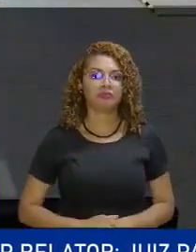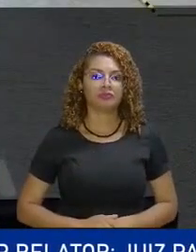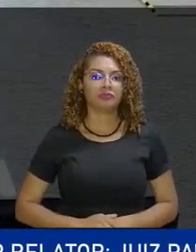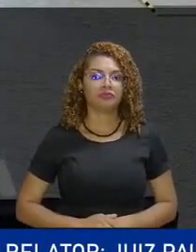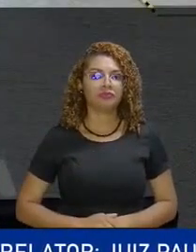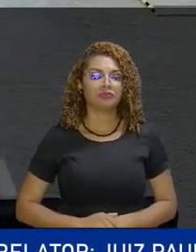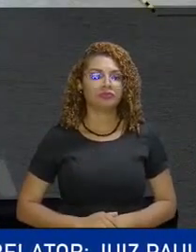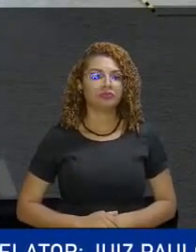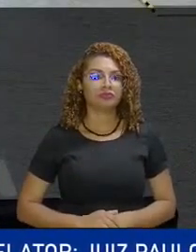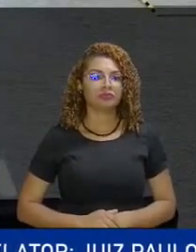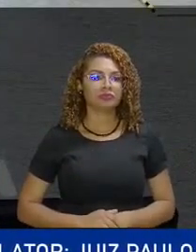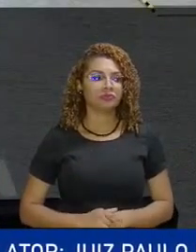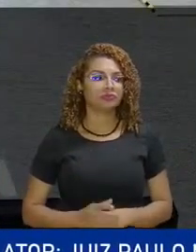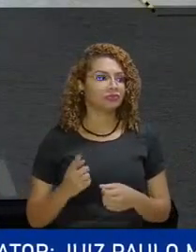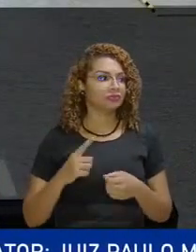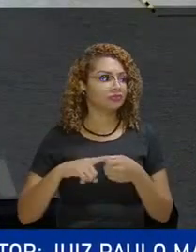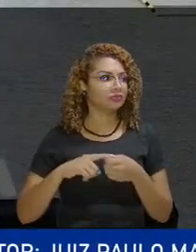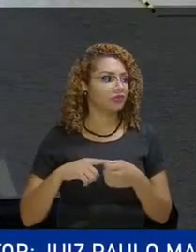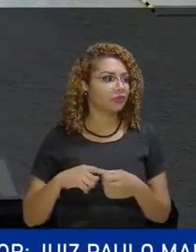Com voto a juiz Rivaldo Valente?